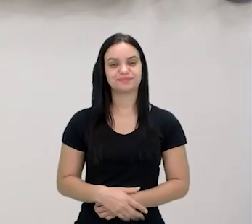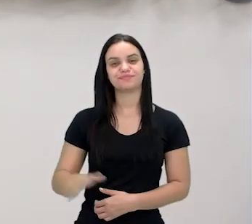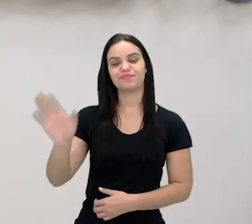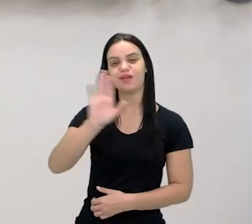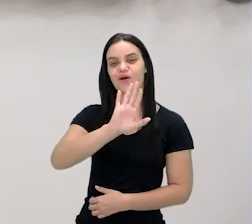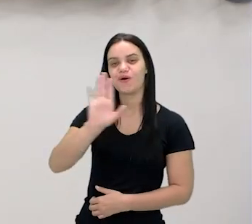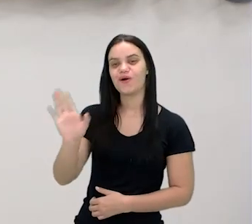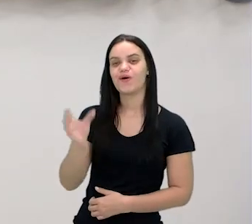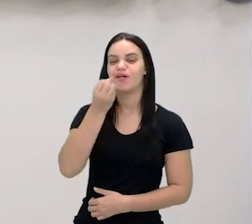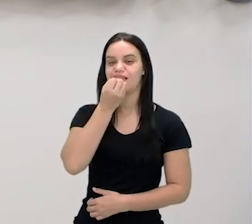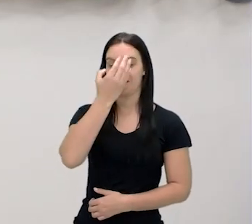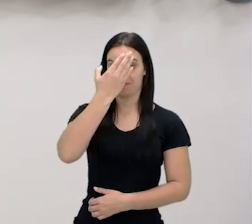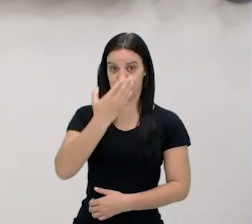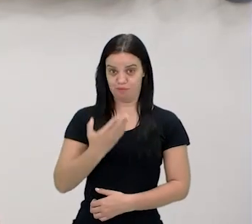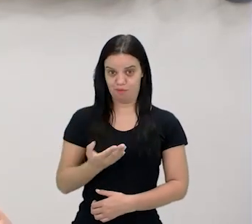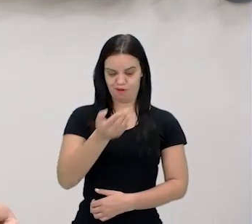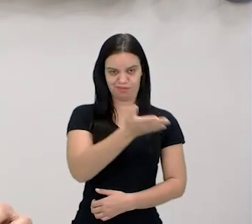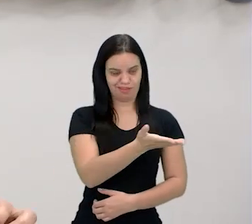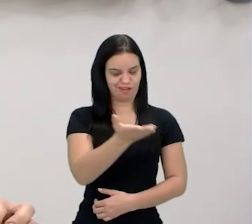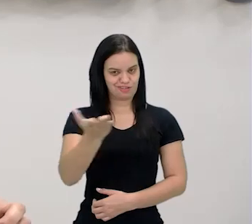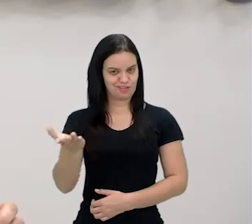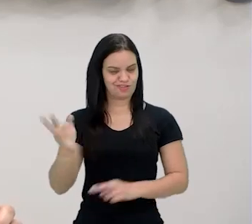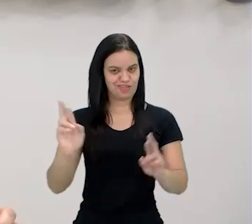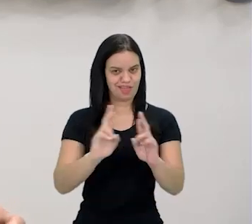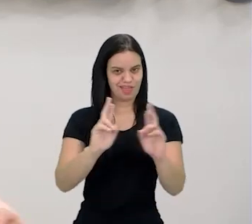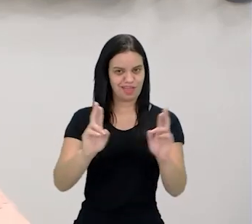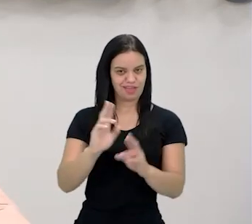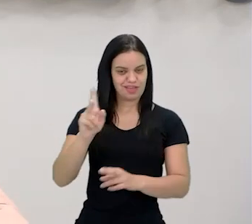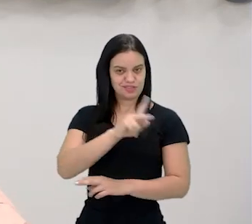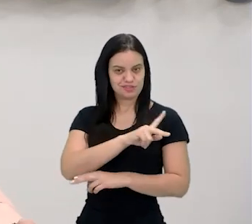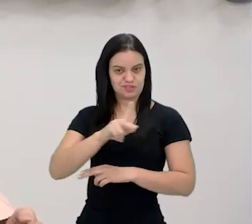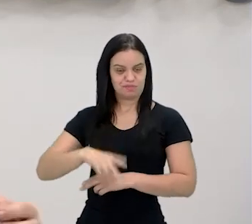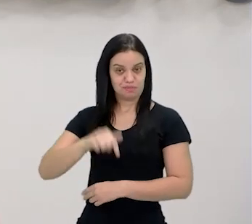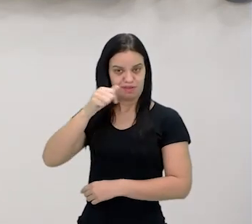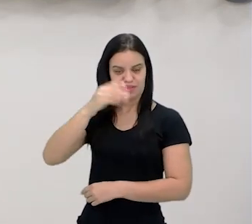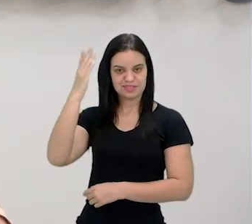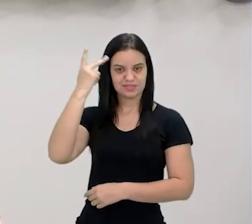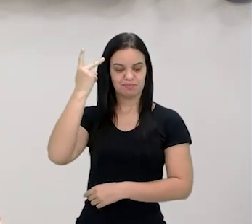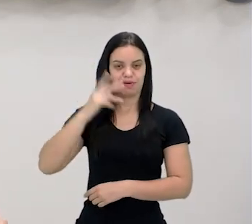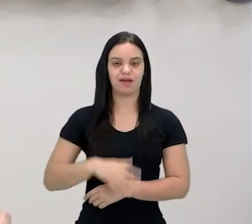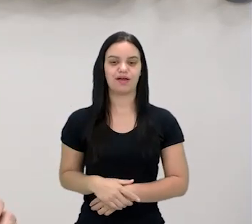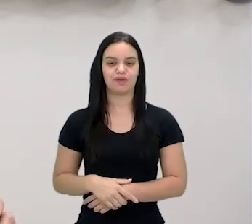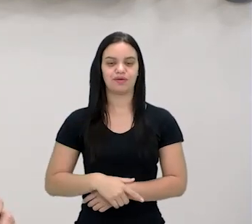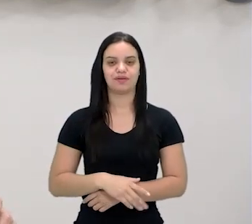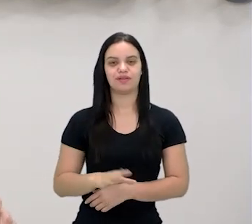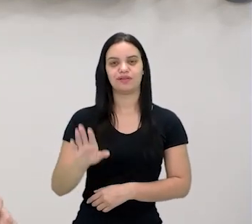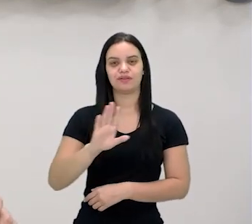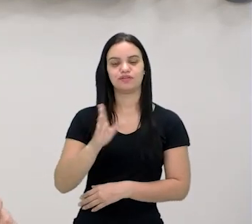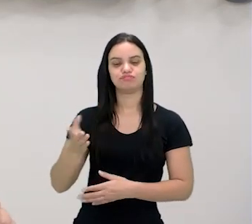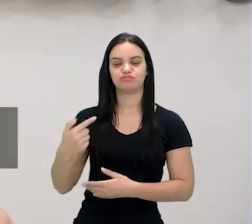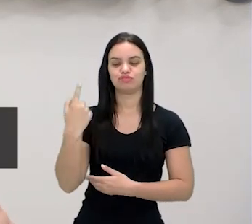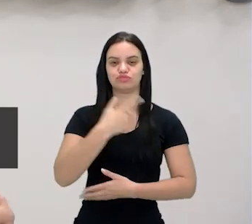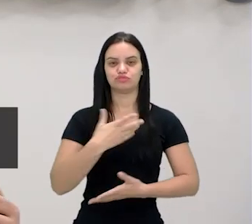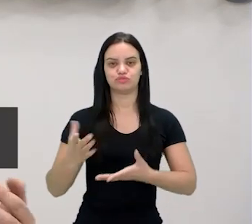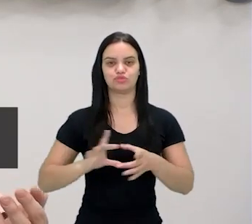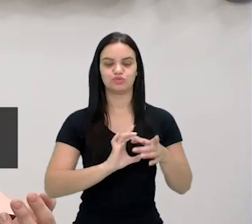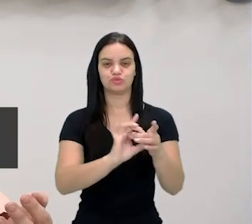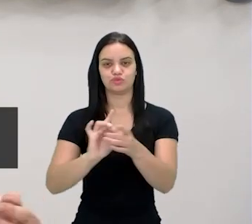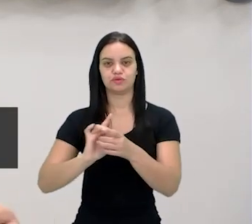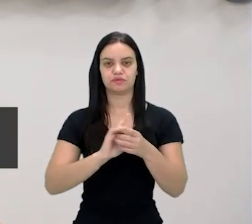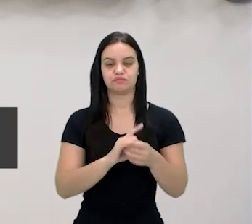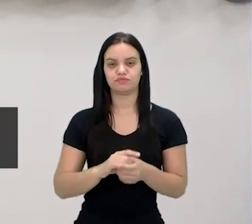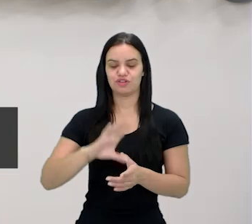Olá, boa tarde a todos da Rede Pública Estadual Paulista. Eu sou Simone Sutti e hoje é 26 de junho e apresentamos mais